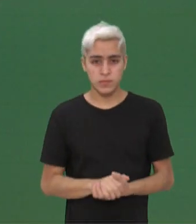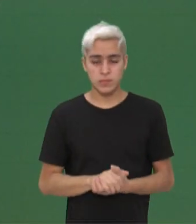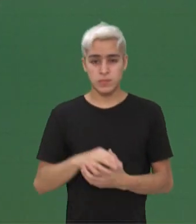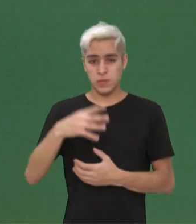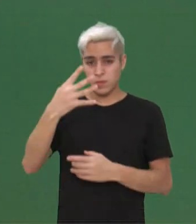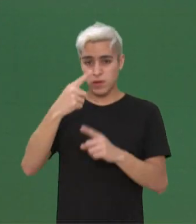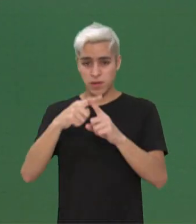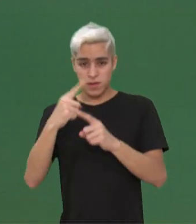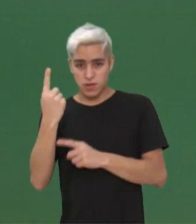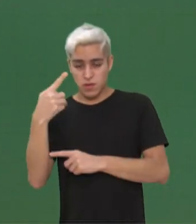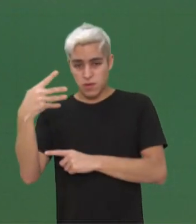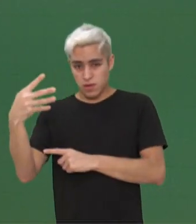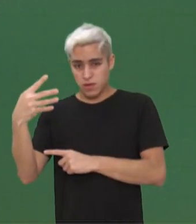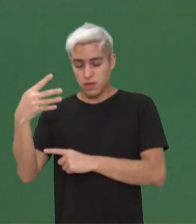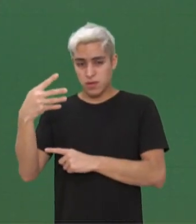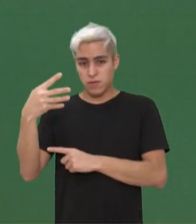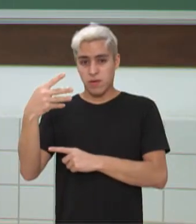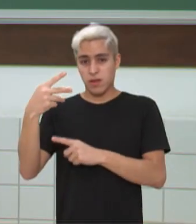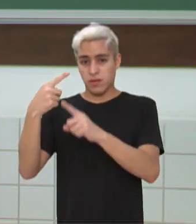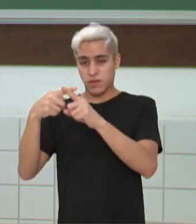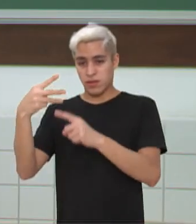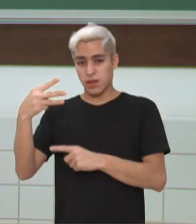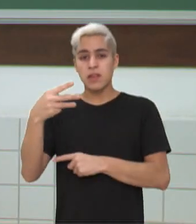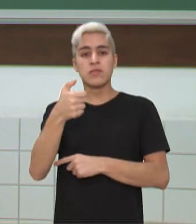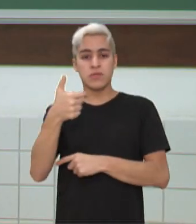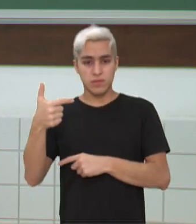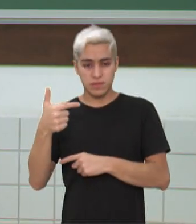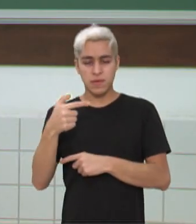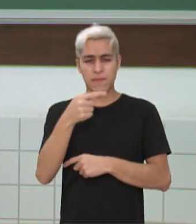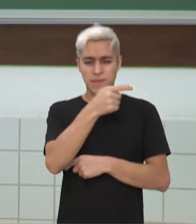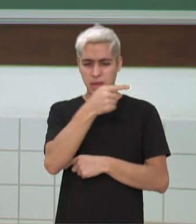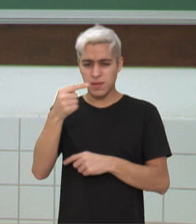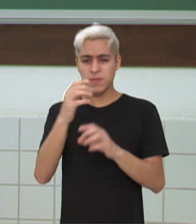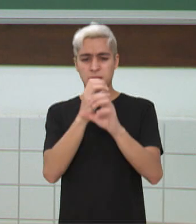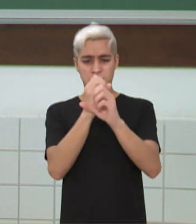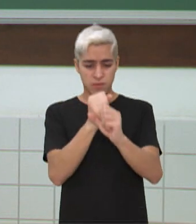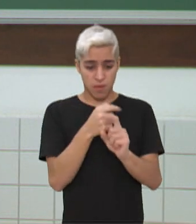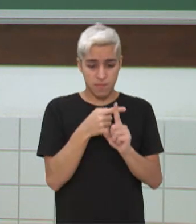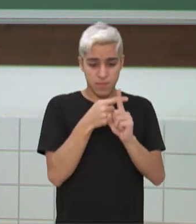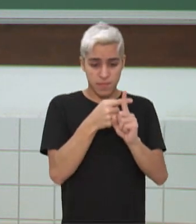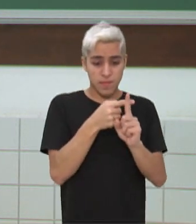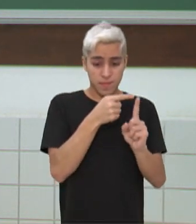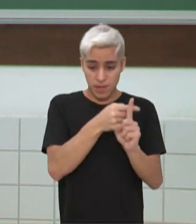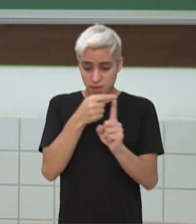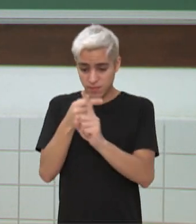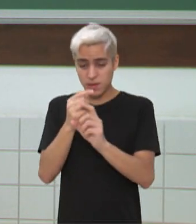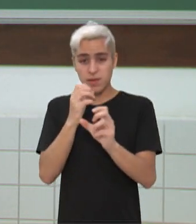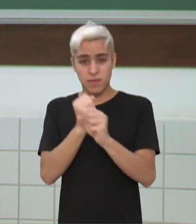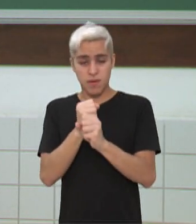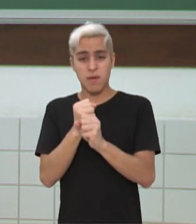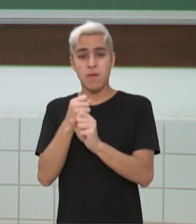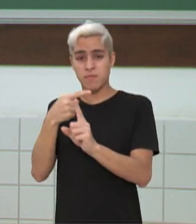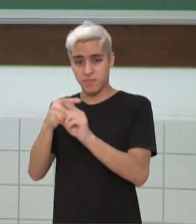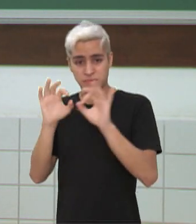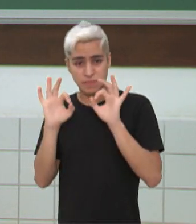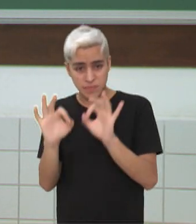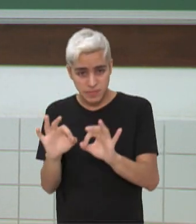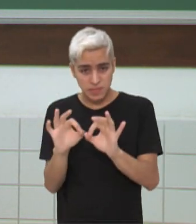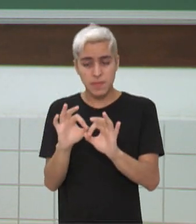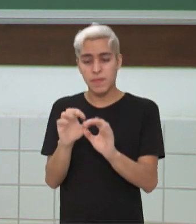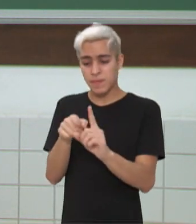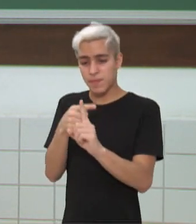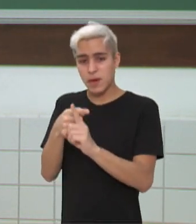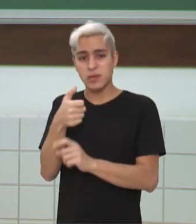4 vezes 1, 4 vezes 3, 12. Menos com menos mais com mais é mais, então mais